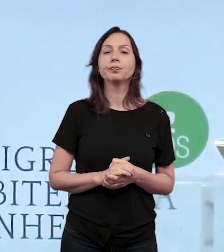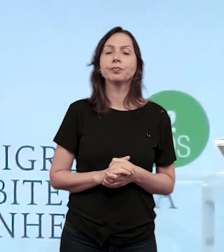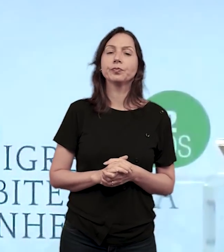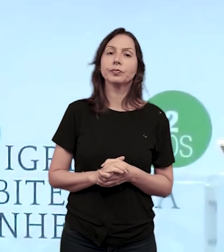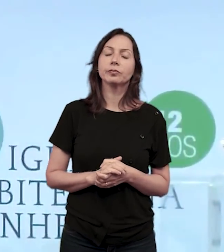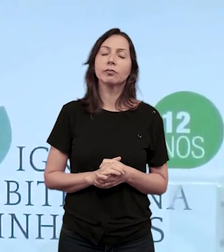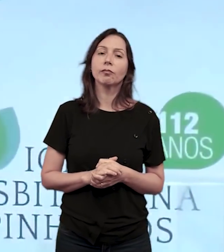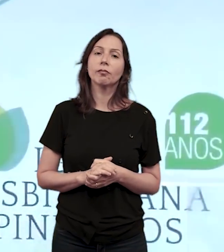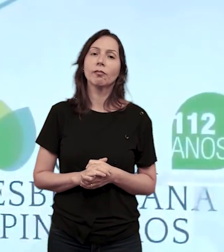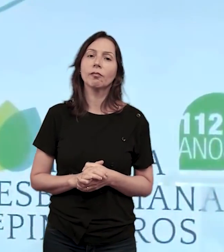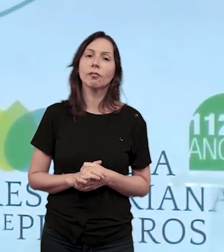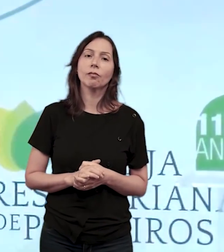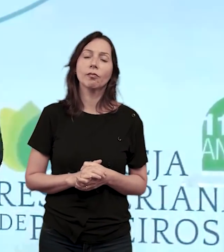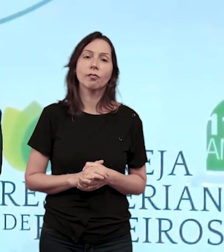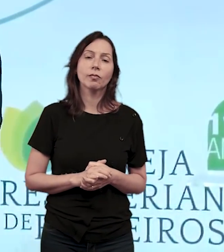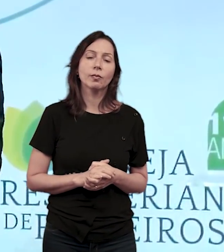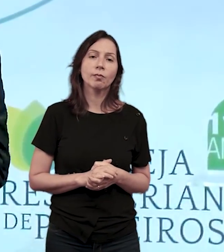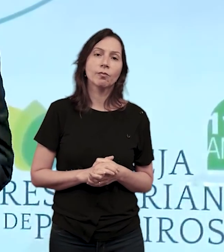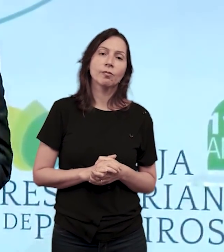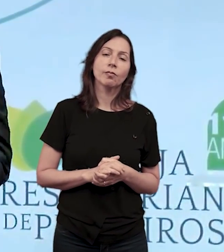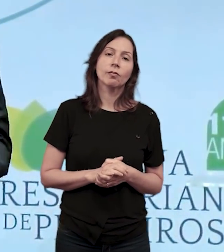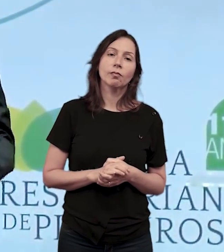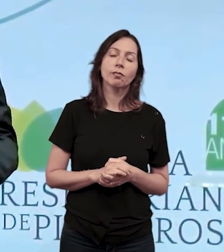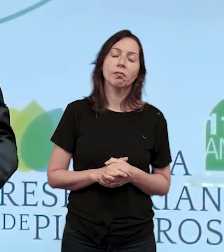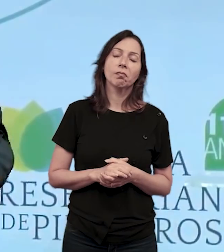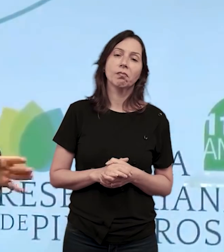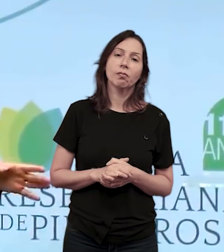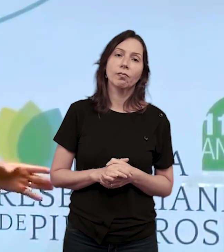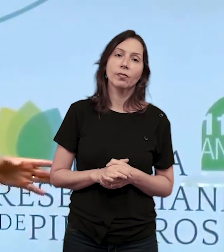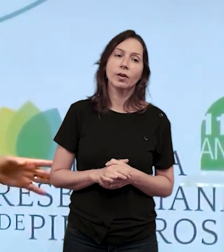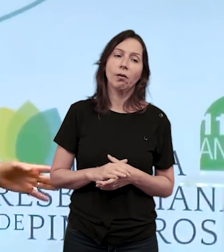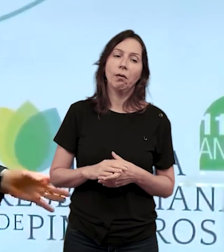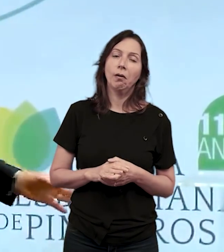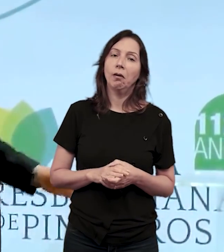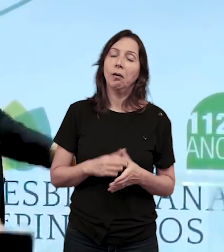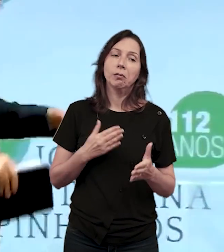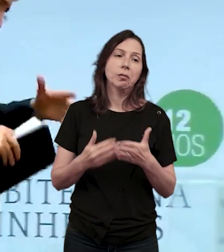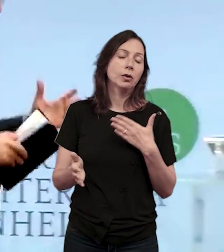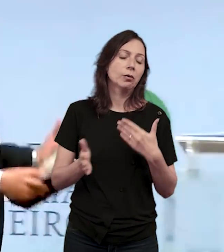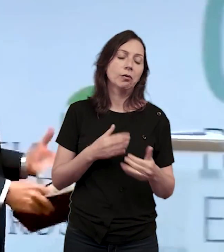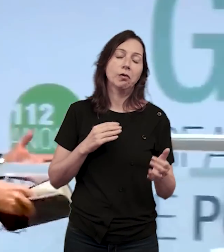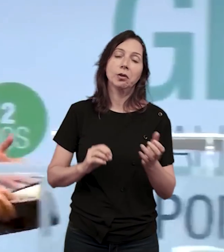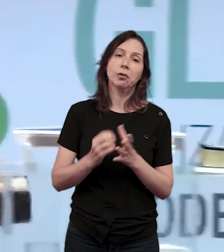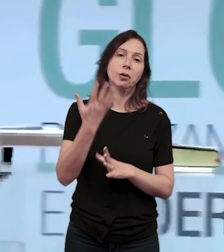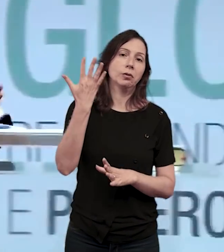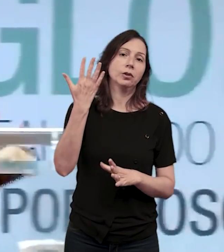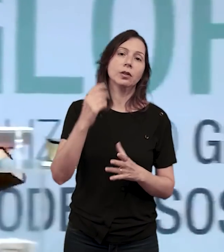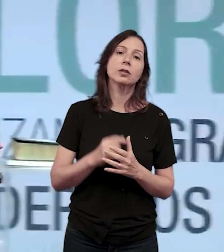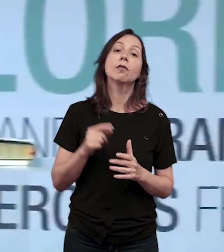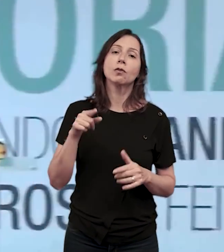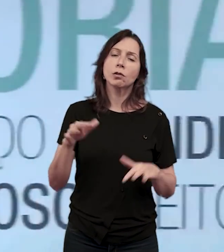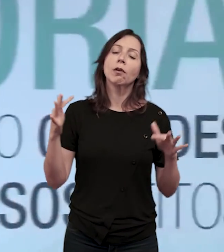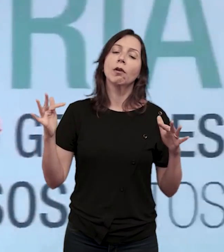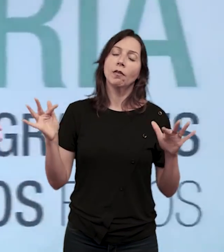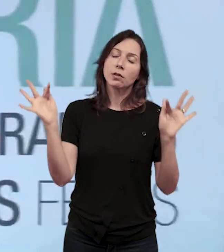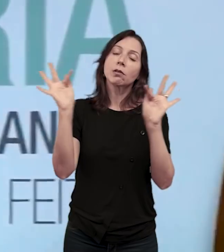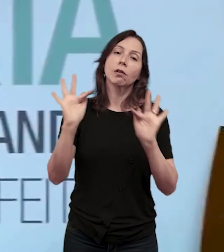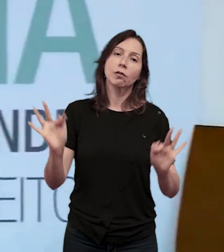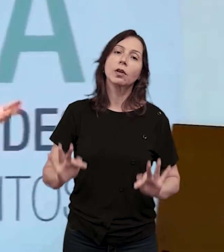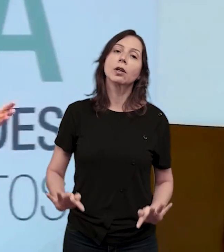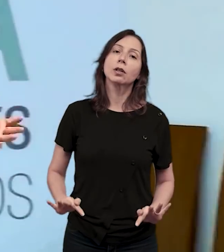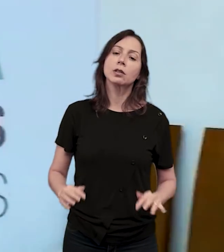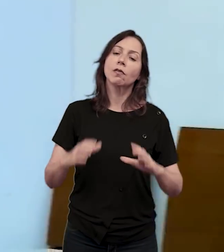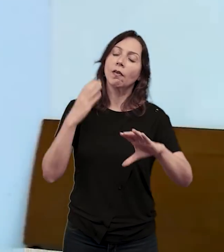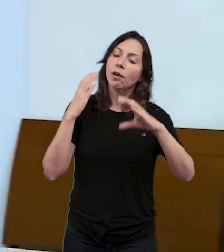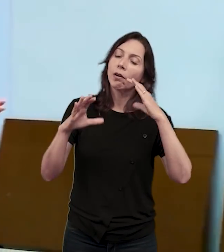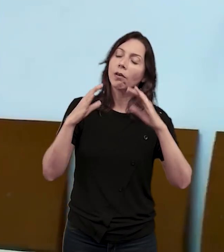Eu quero que você transborde de alegria, não importa a circunstância, não cantamos aqui, não importa a circunstância, você vai ser feliz, você vai cantar, você vai pregar, você